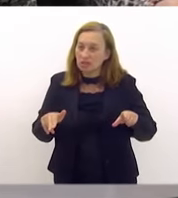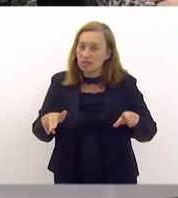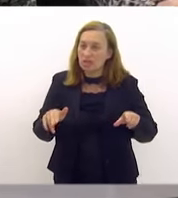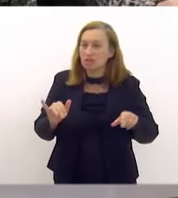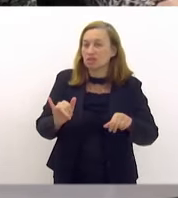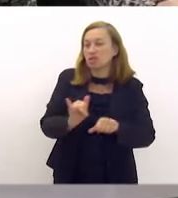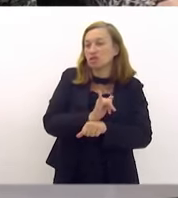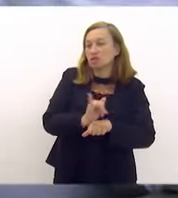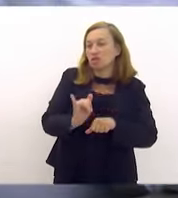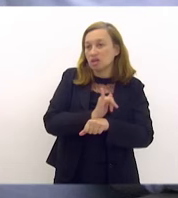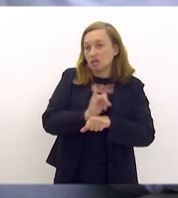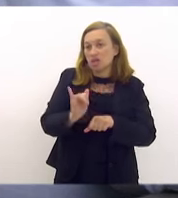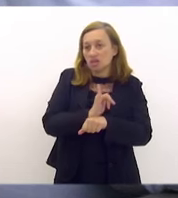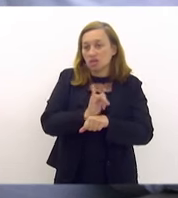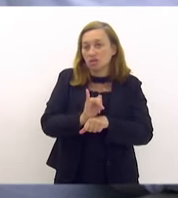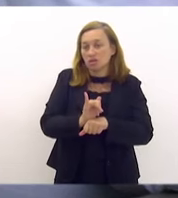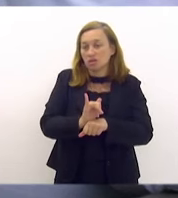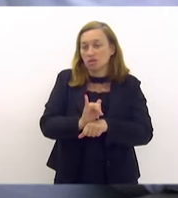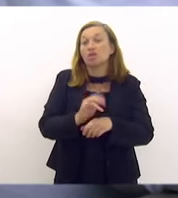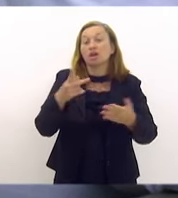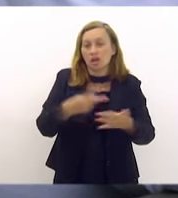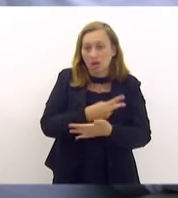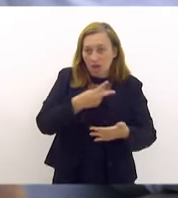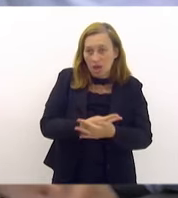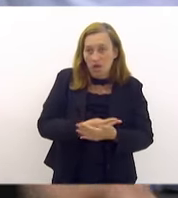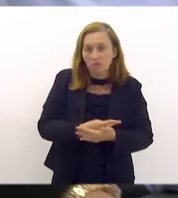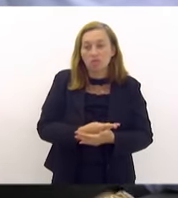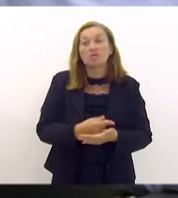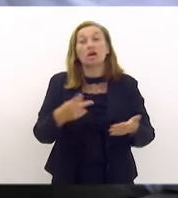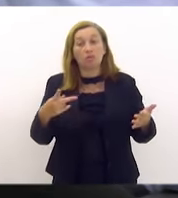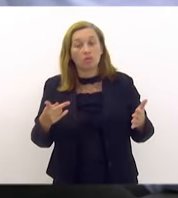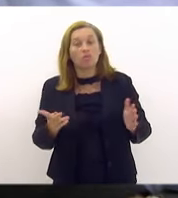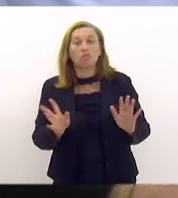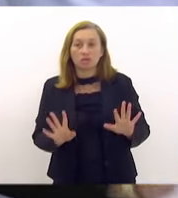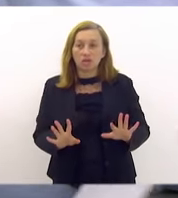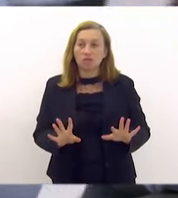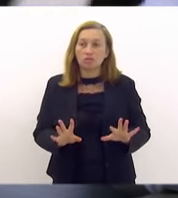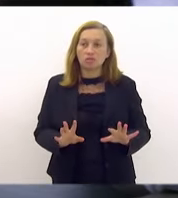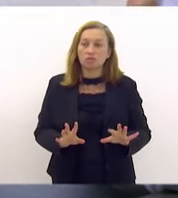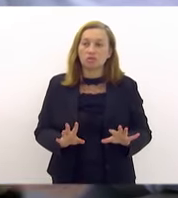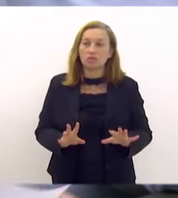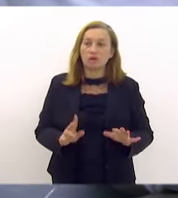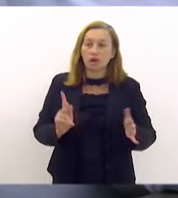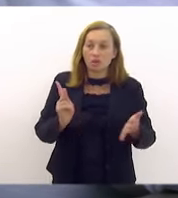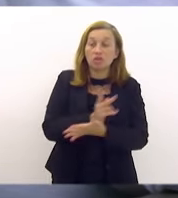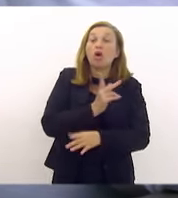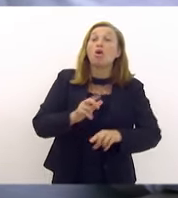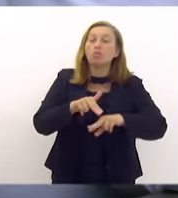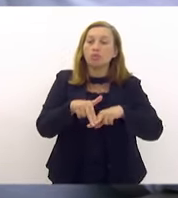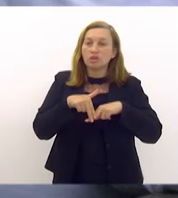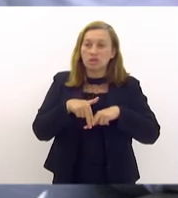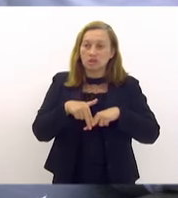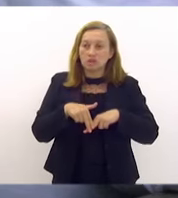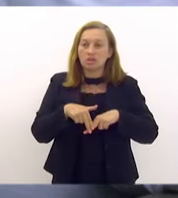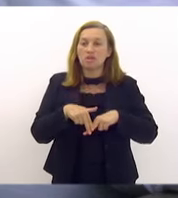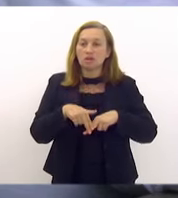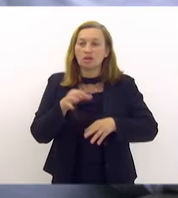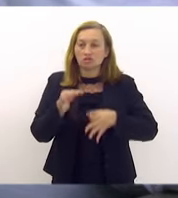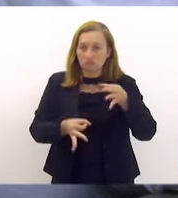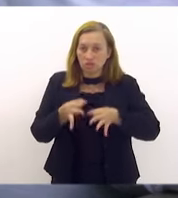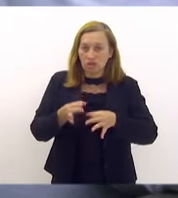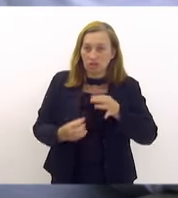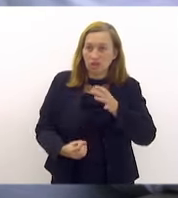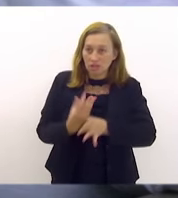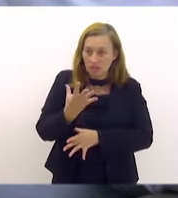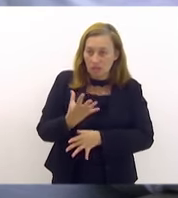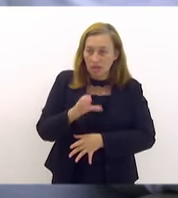que arbitrariedades foram cometidas e é por isso o a a justificativa dela existir